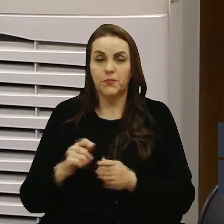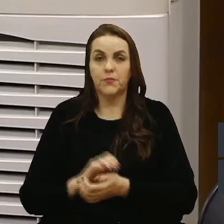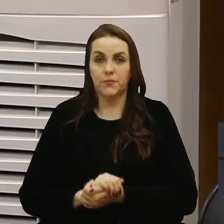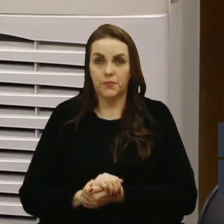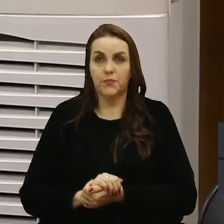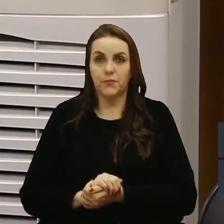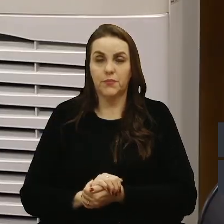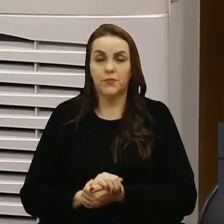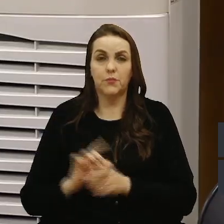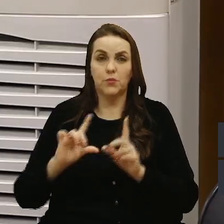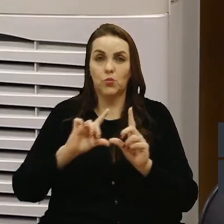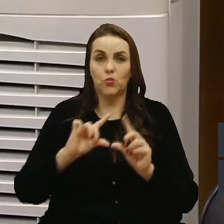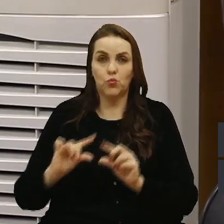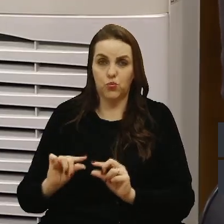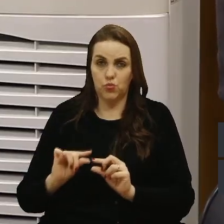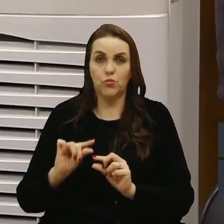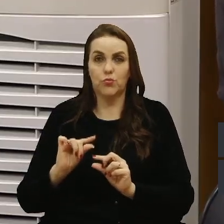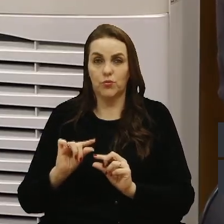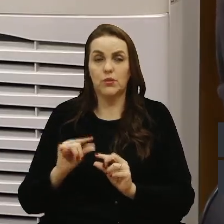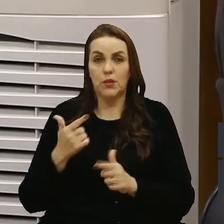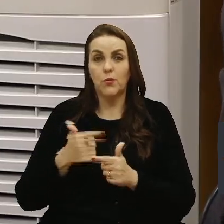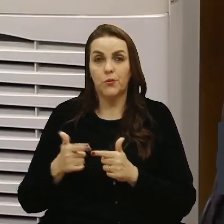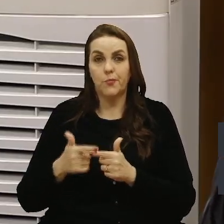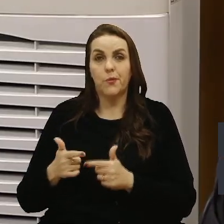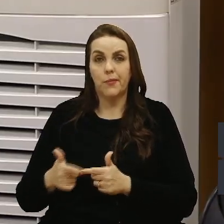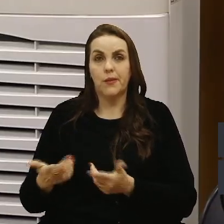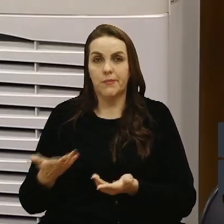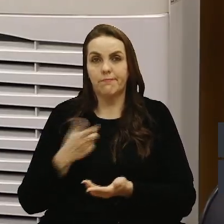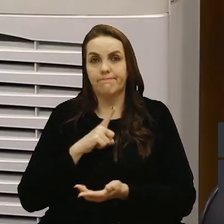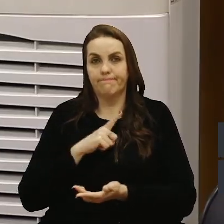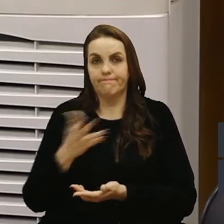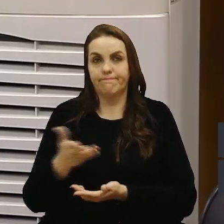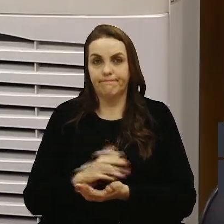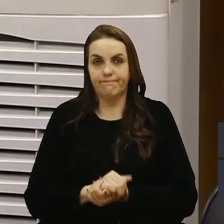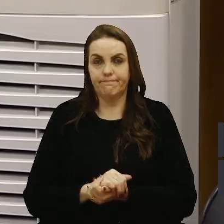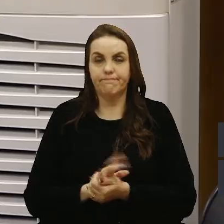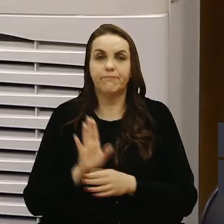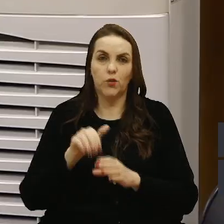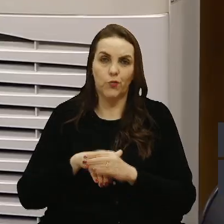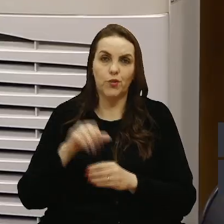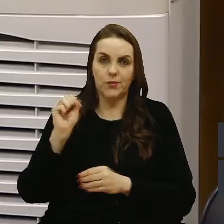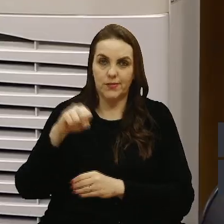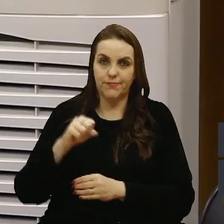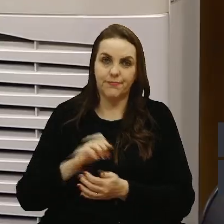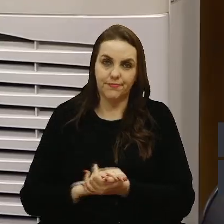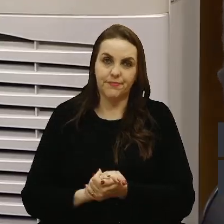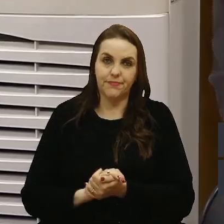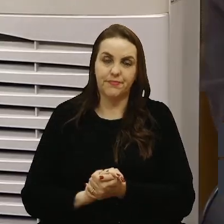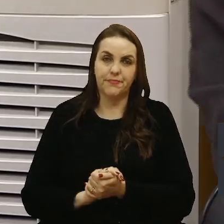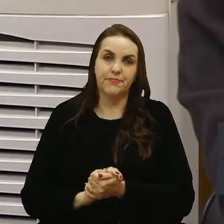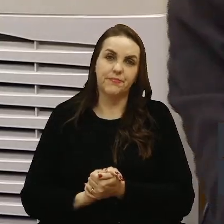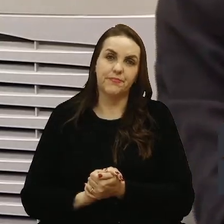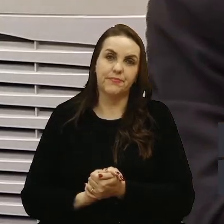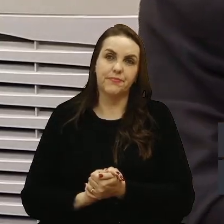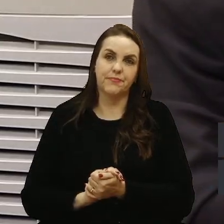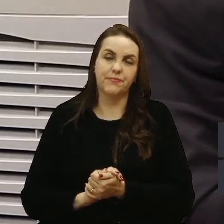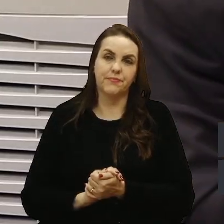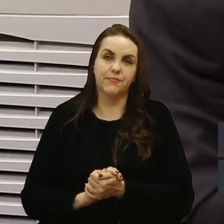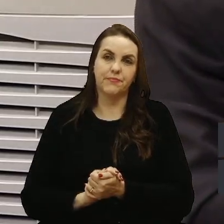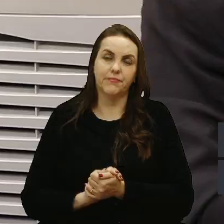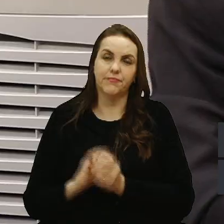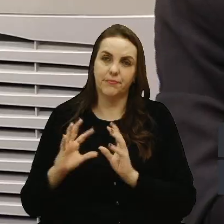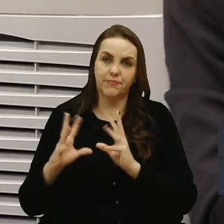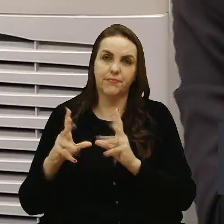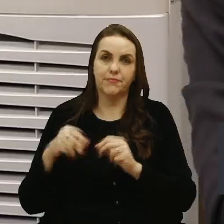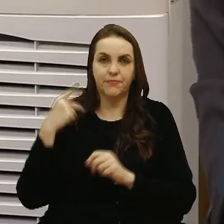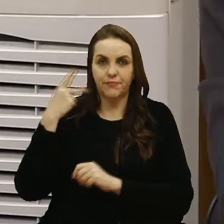que seja minimizado, sim, esses problemas existentes. O meu voto é sim, né, com toda aqui os vereadores que